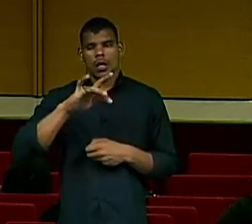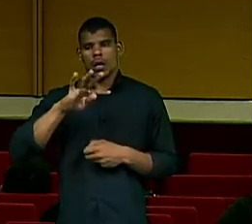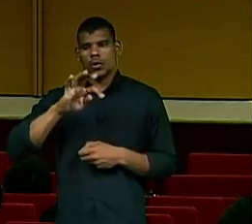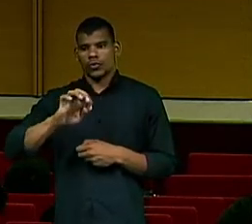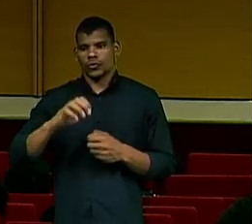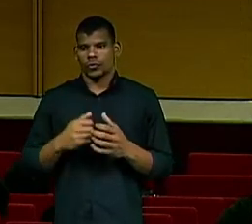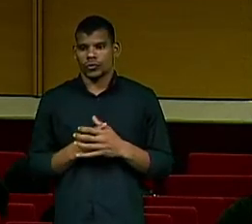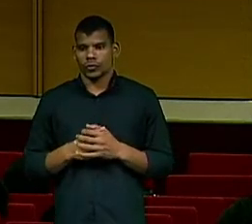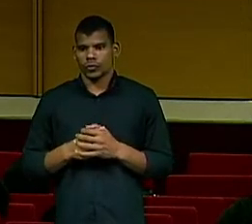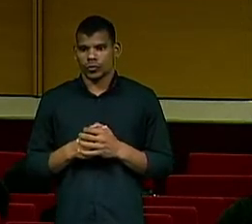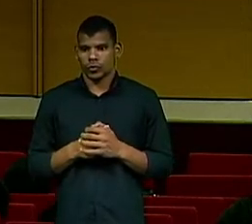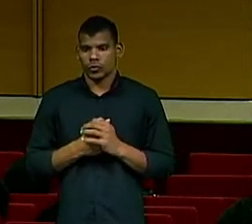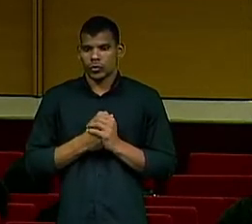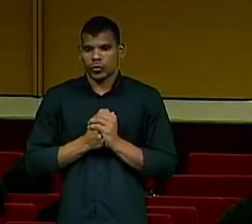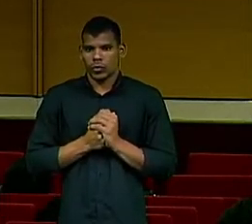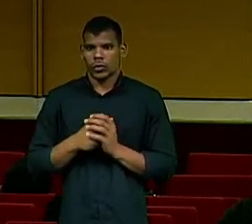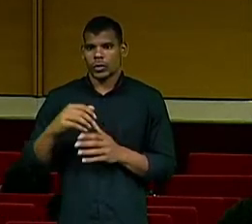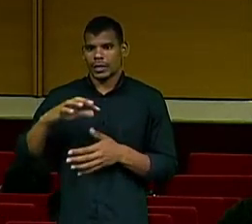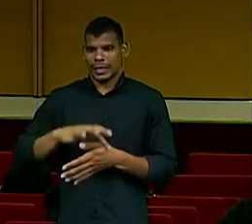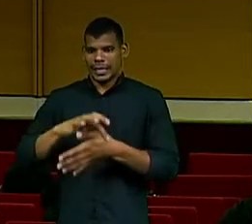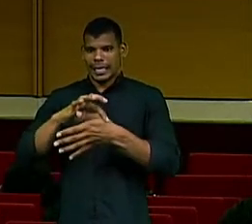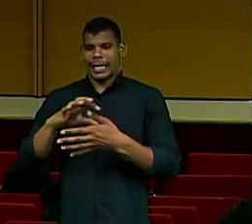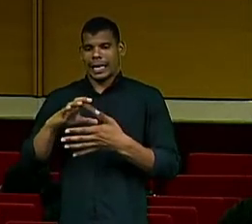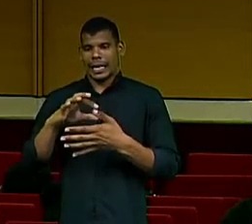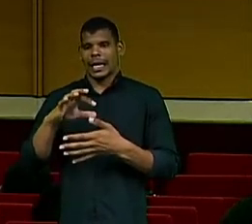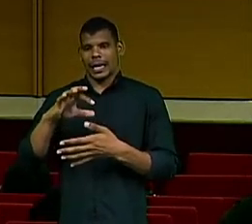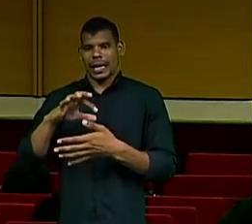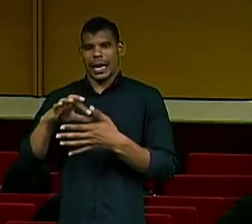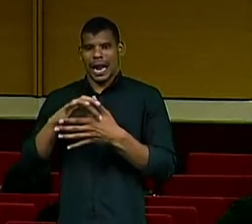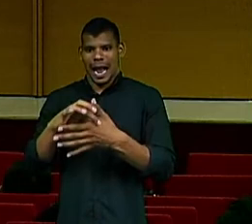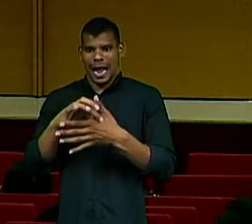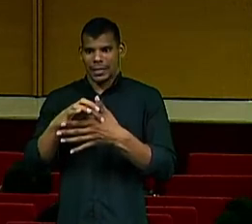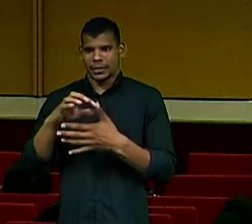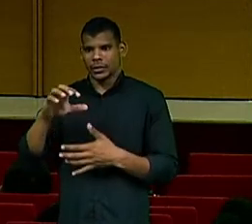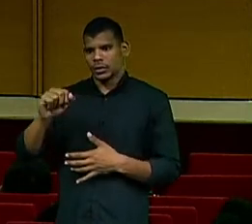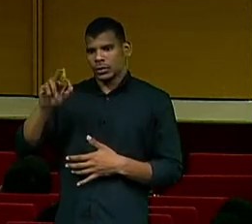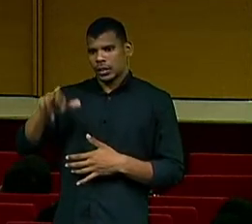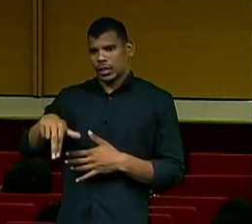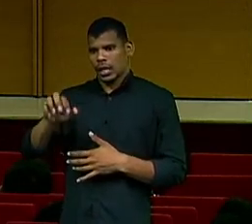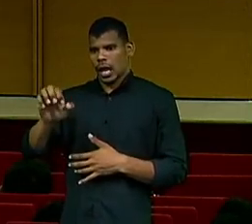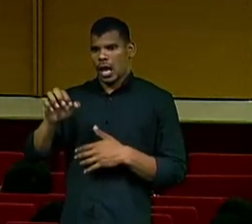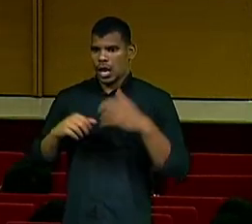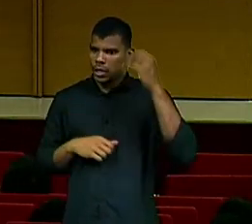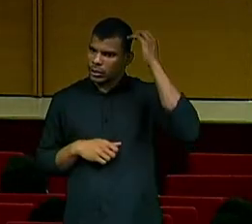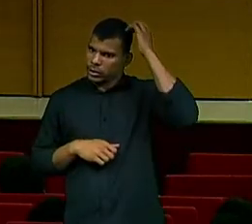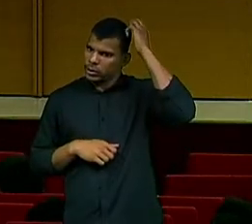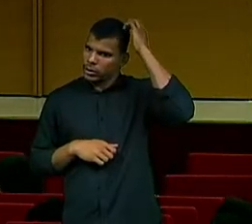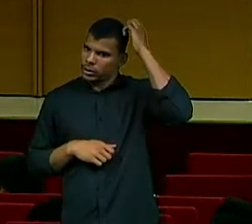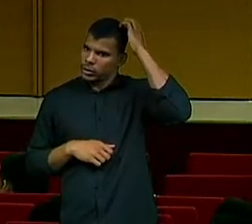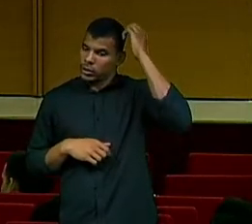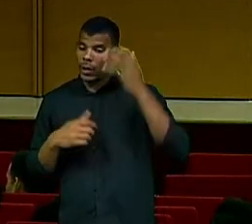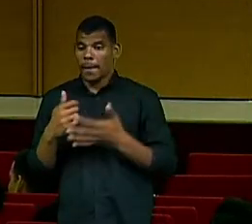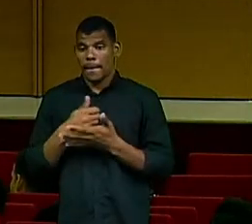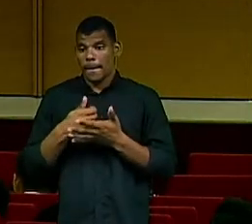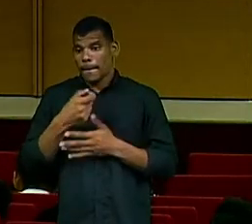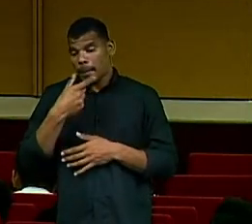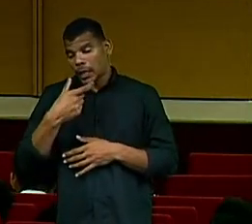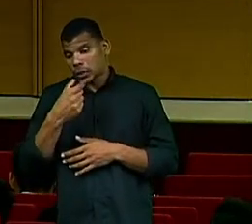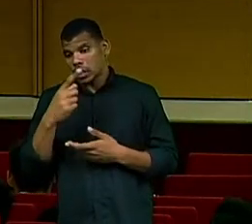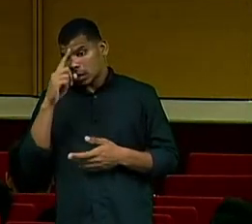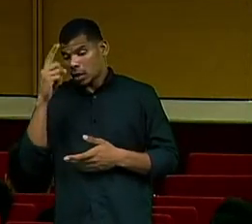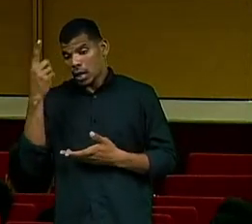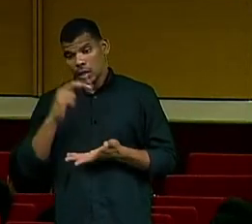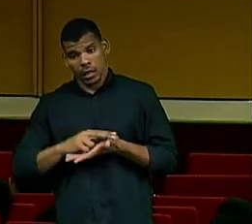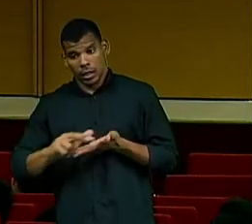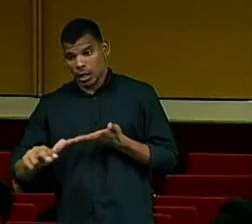animal fique maior para produzir mais carne e por aí vai para produzir medicamentos Essa é a ideia tem um monte